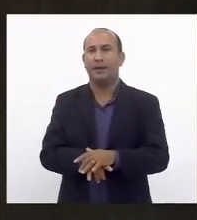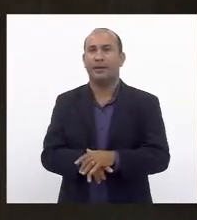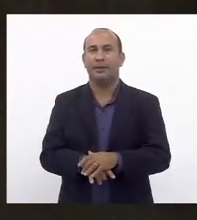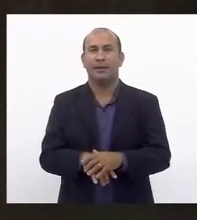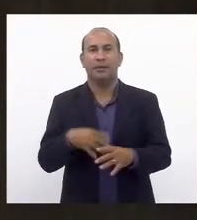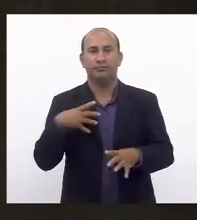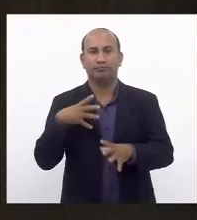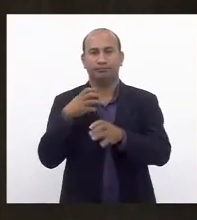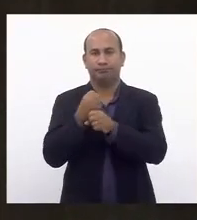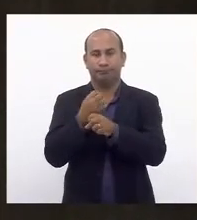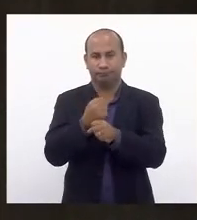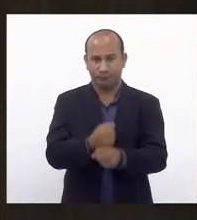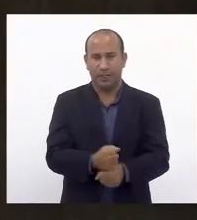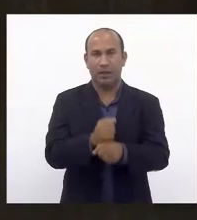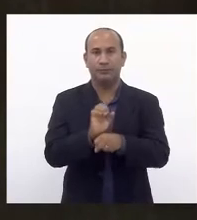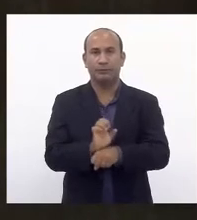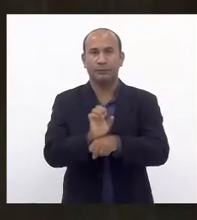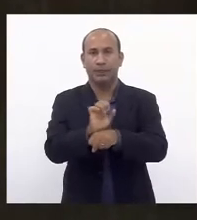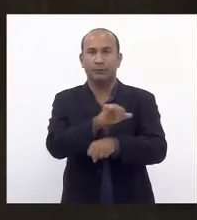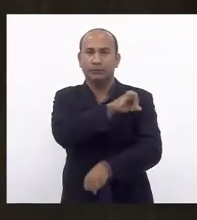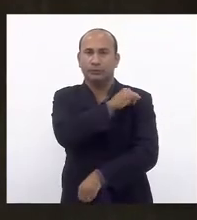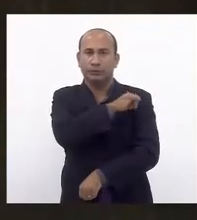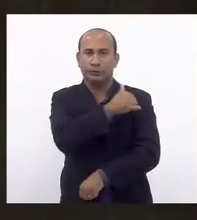de Contas do Estado do Rio de Janeiro.